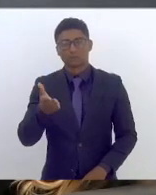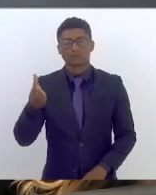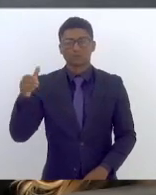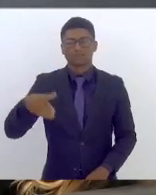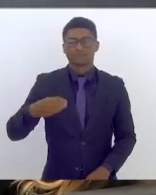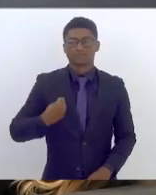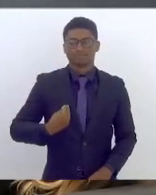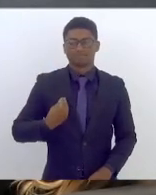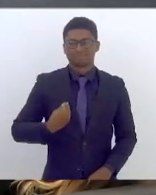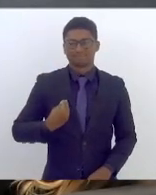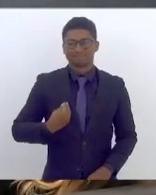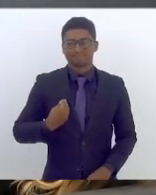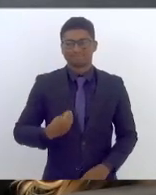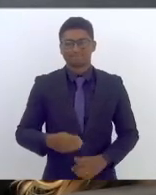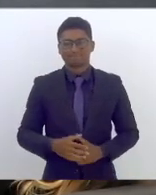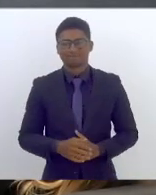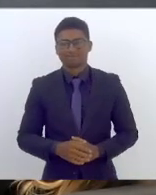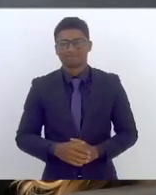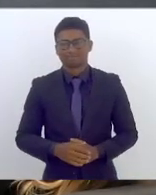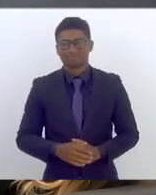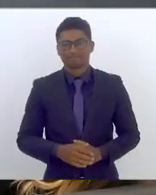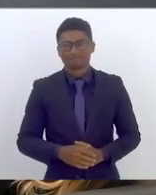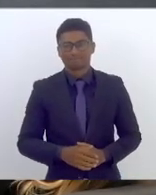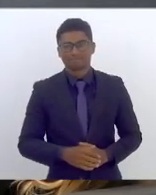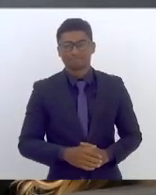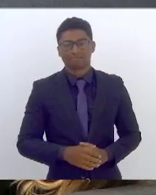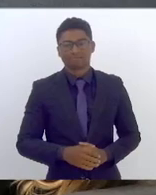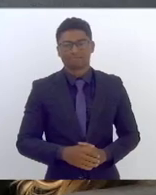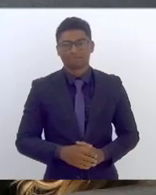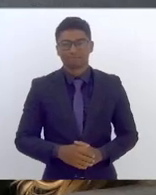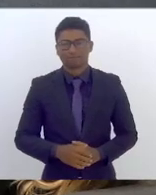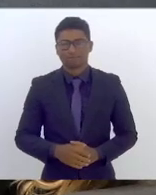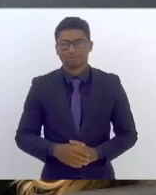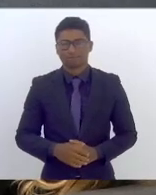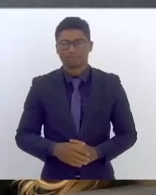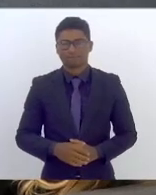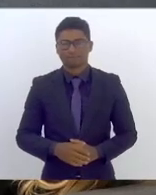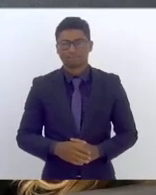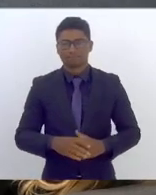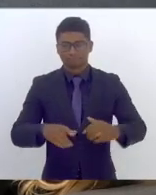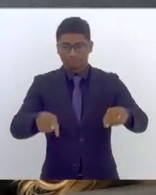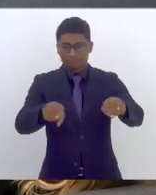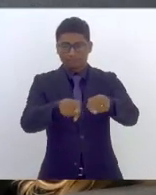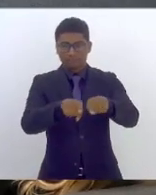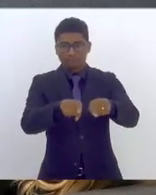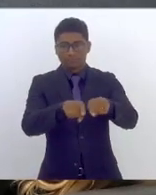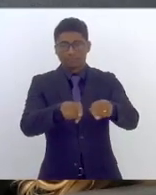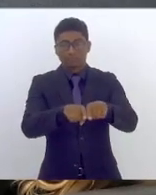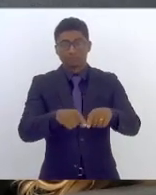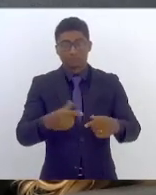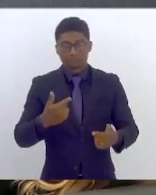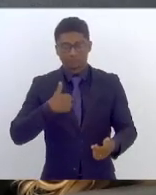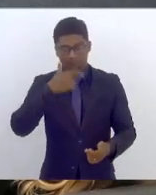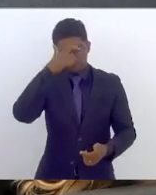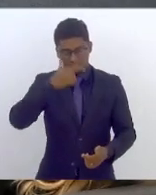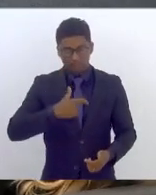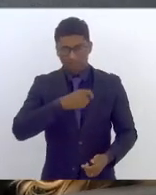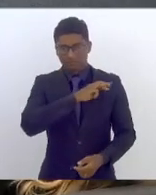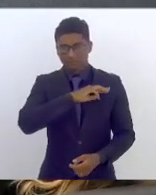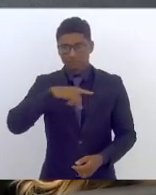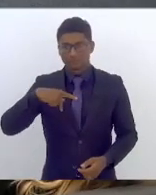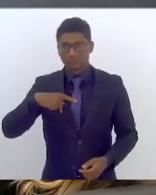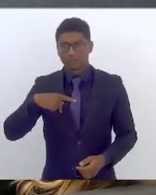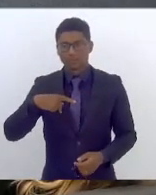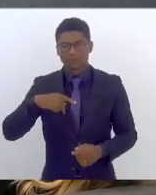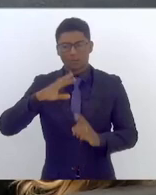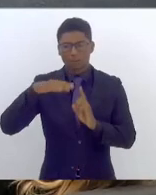na nessa solenidade para um membro do Ministério Público ser homenageado pela casa do